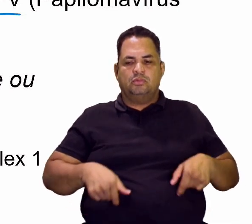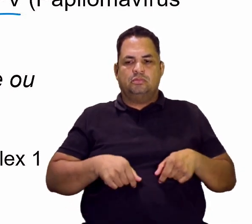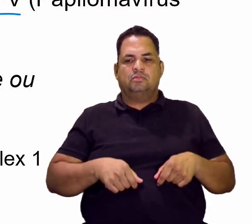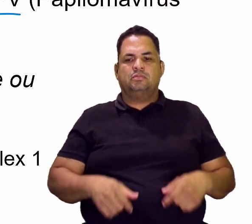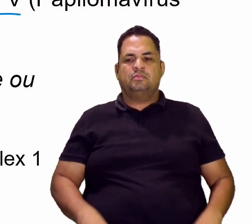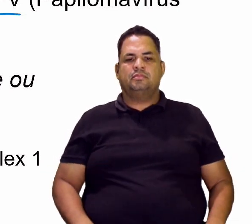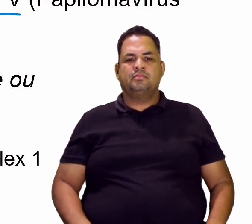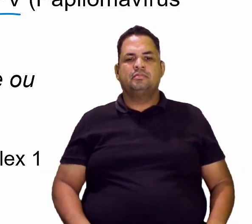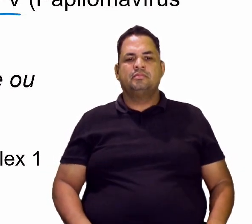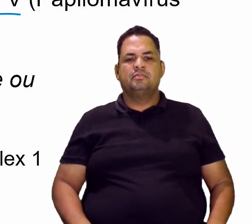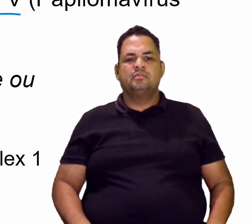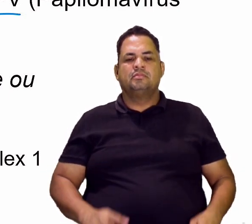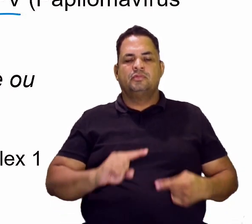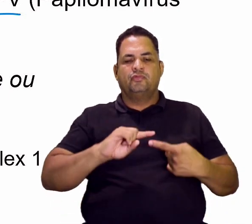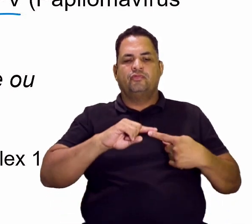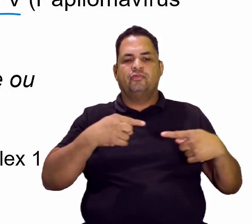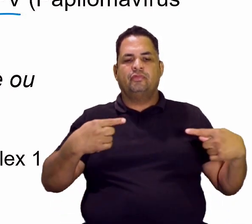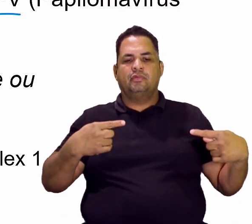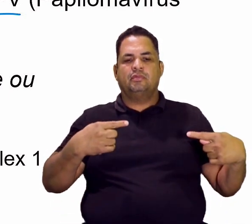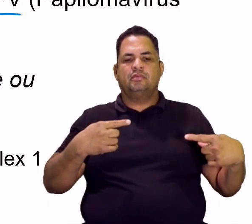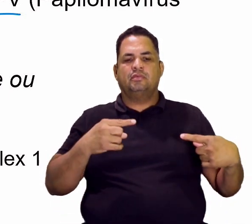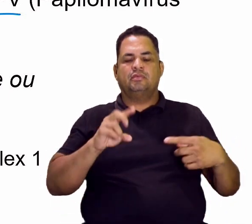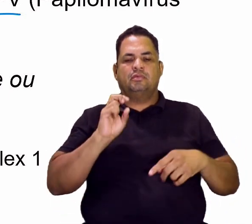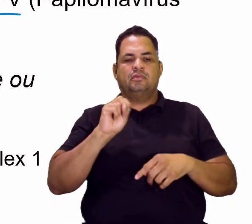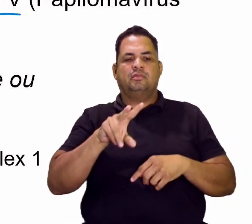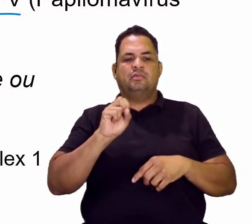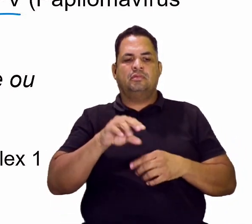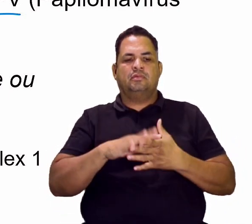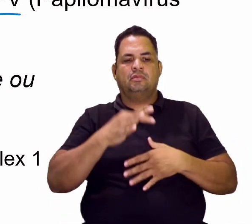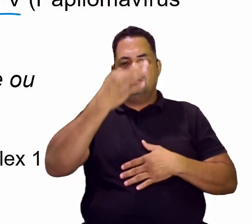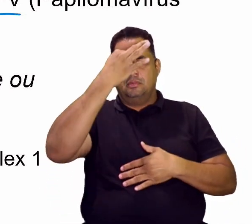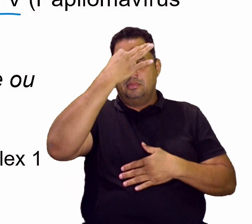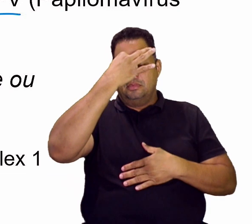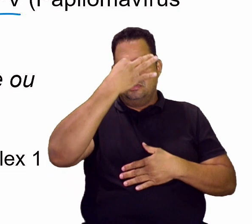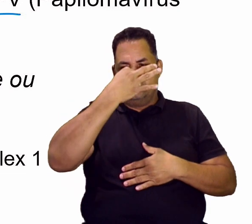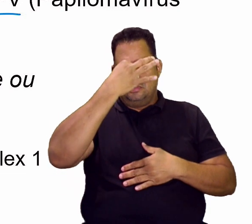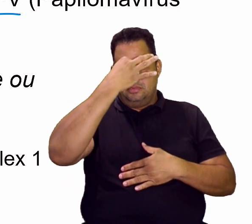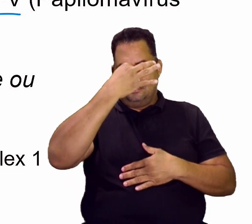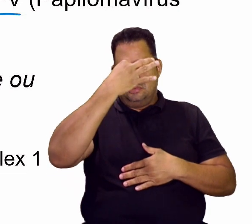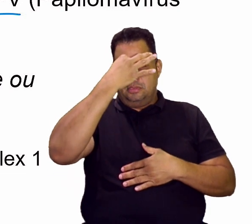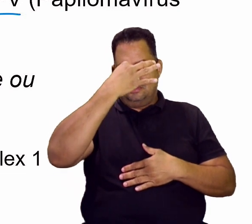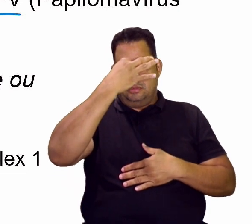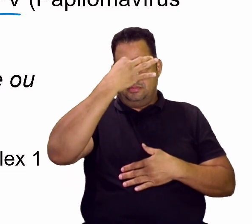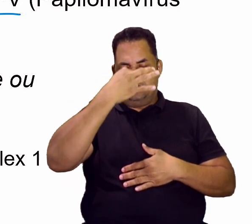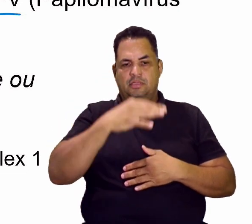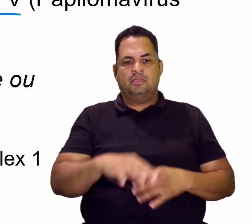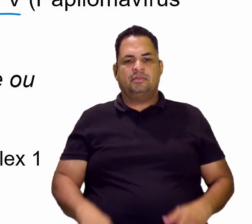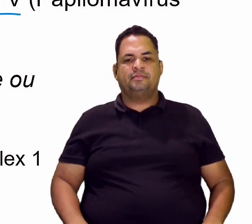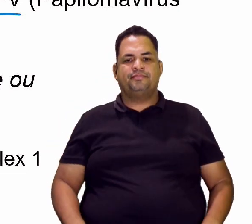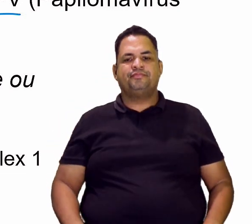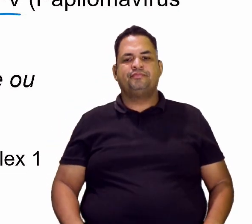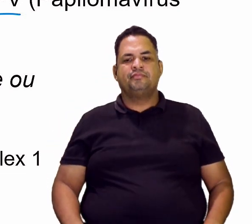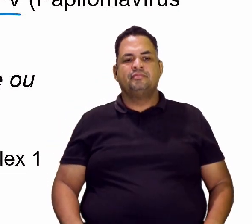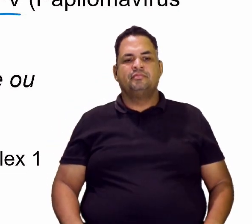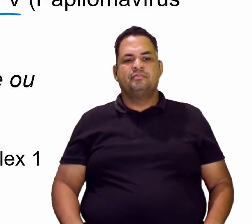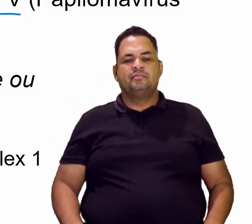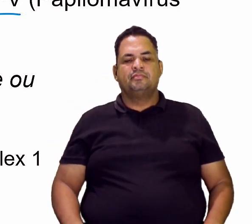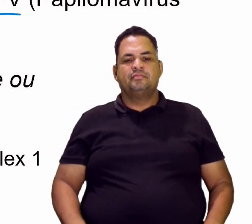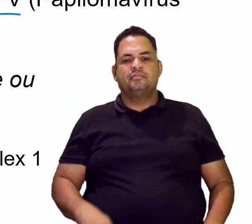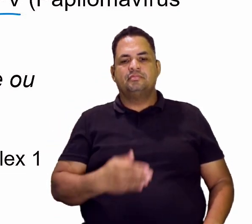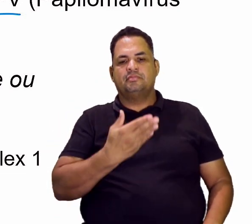ou seja, um adenovírus. A gripe, que nós conhecemos muito bem, o agente etiológico